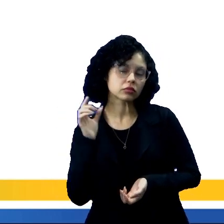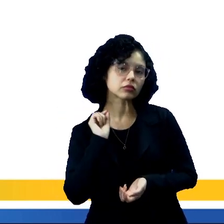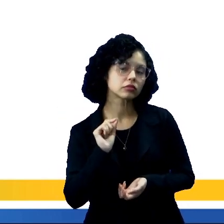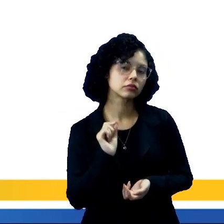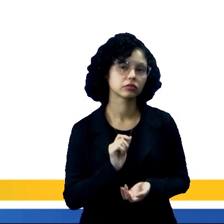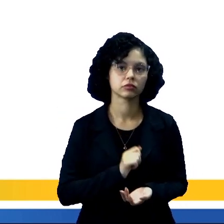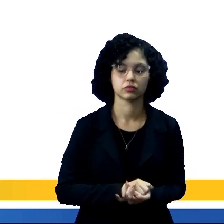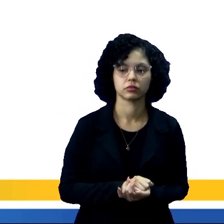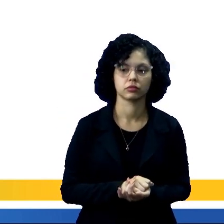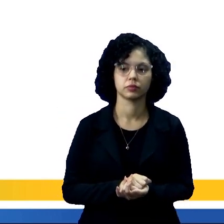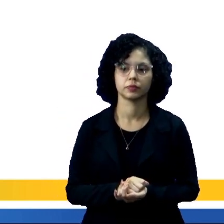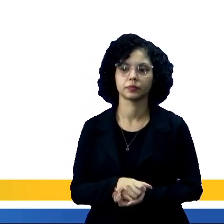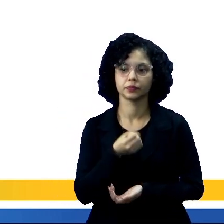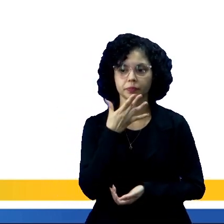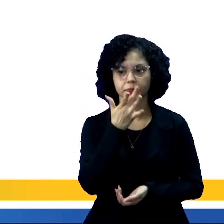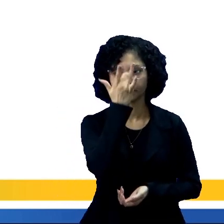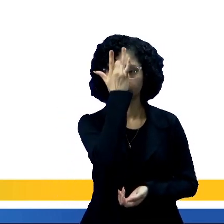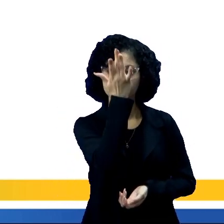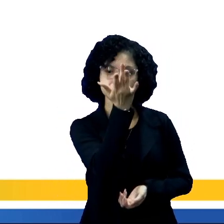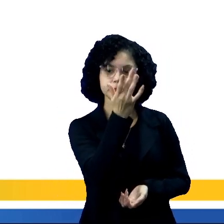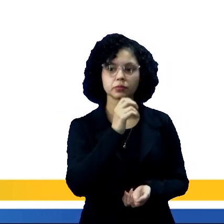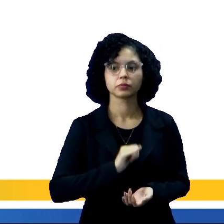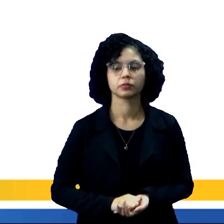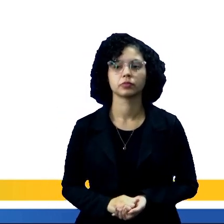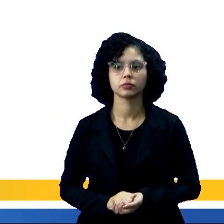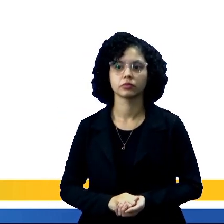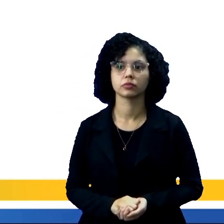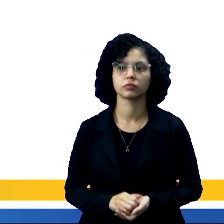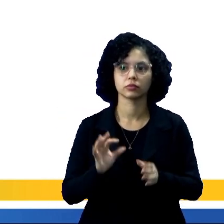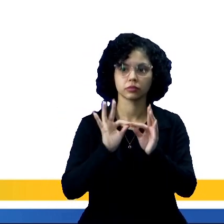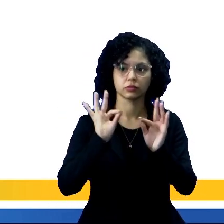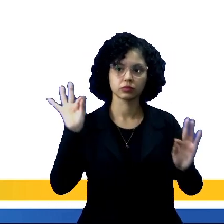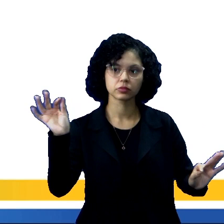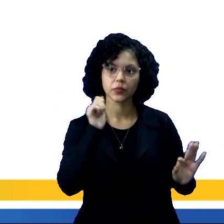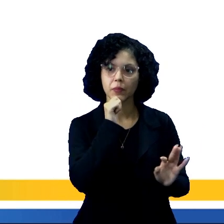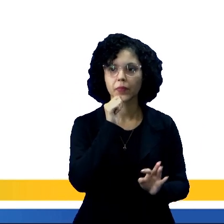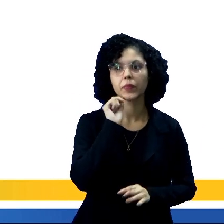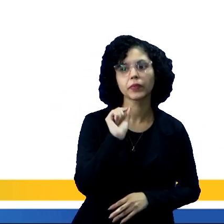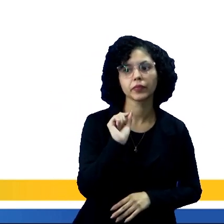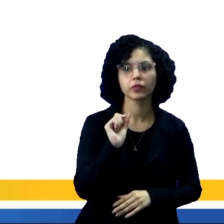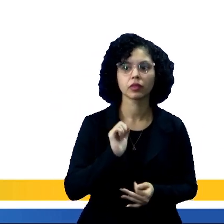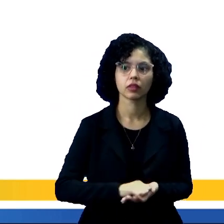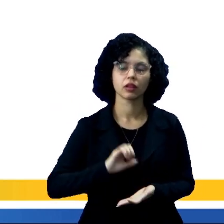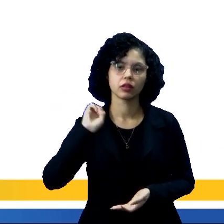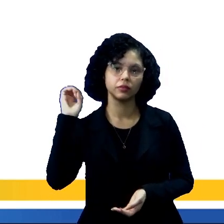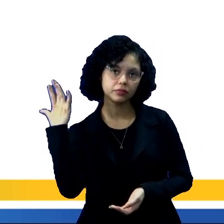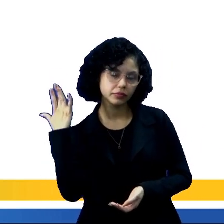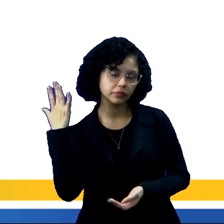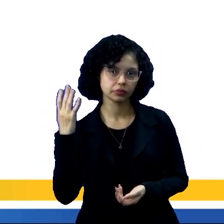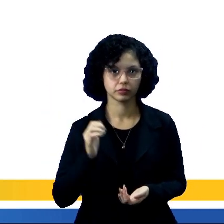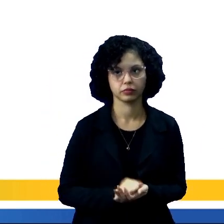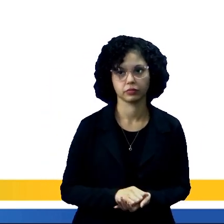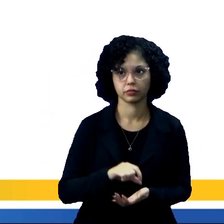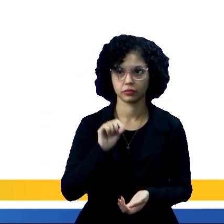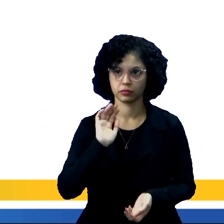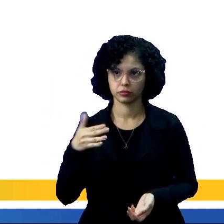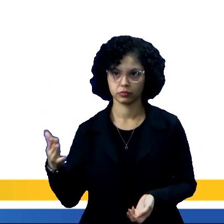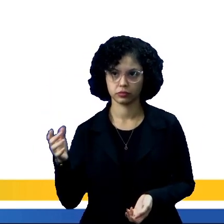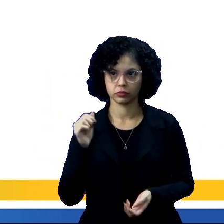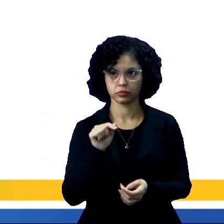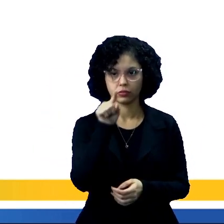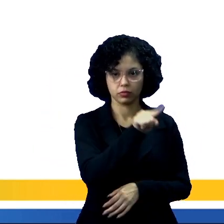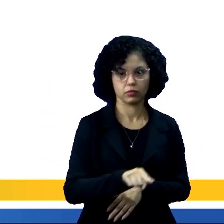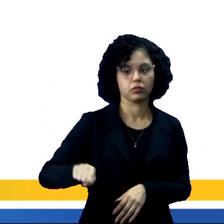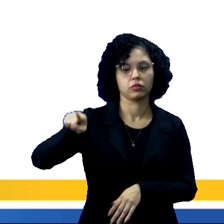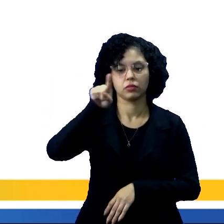aí, pessoal, é bem fácil, tá? A simetria rotacional ou central acontece,